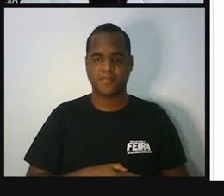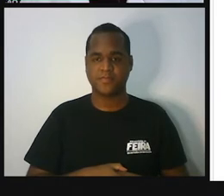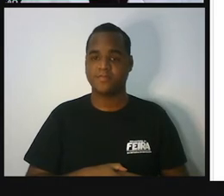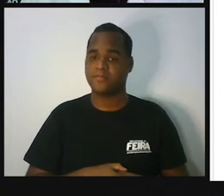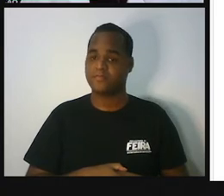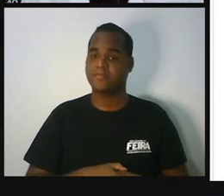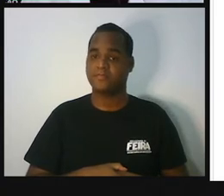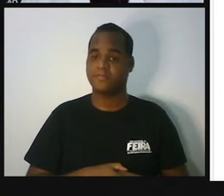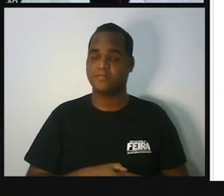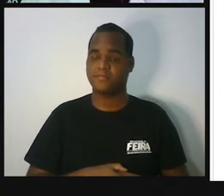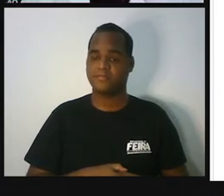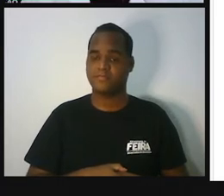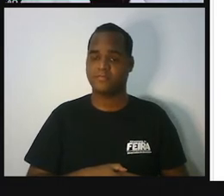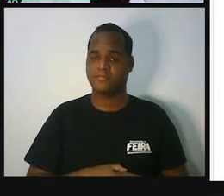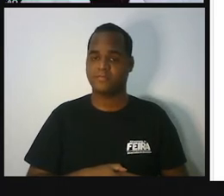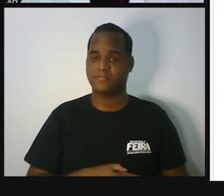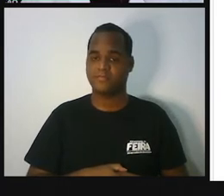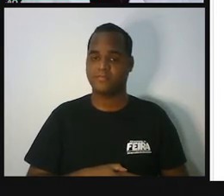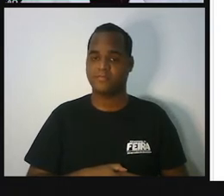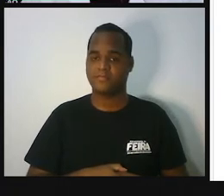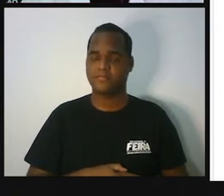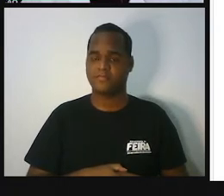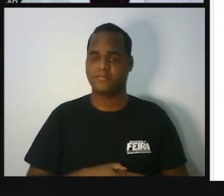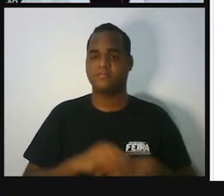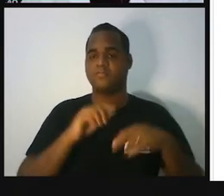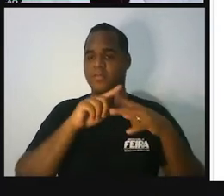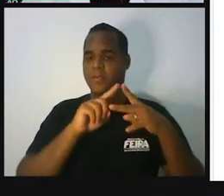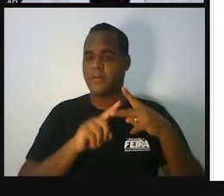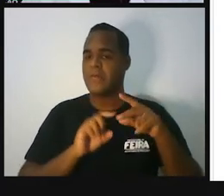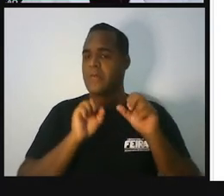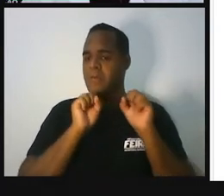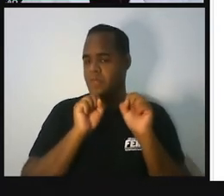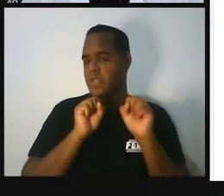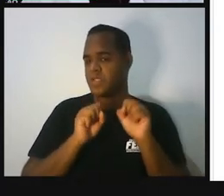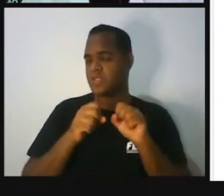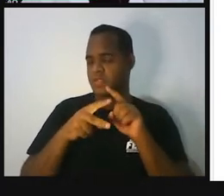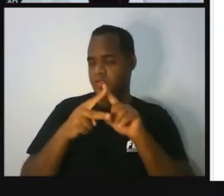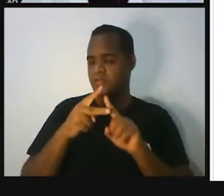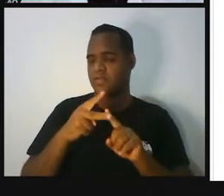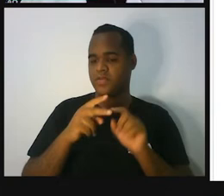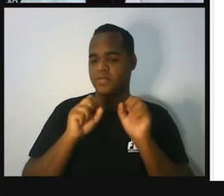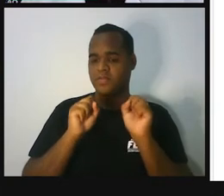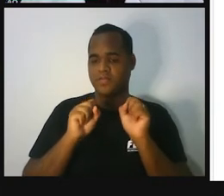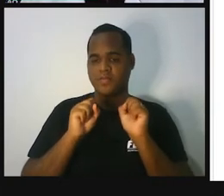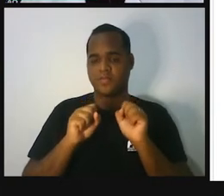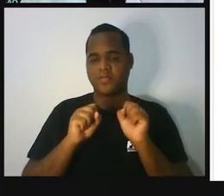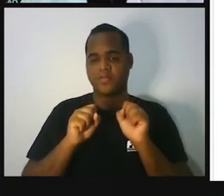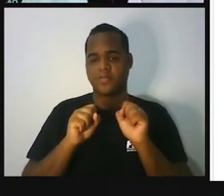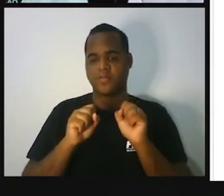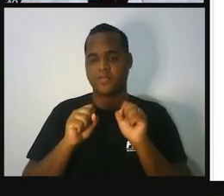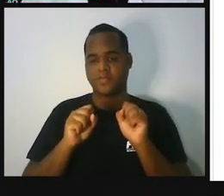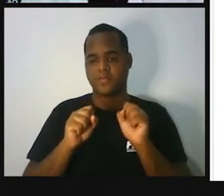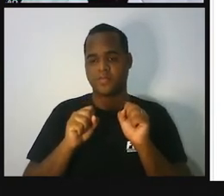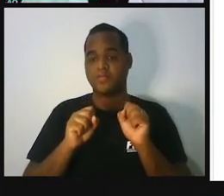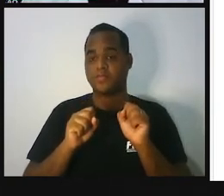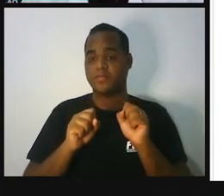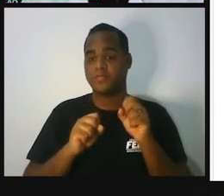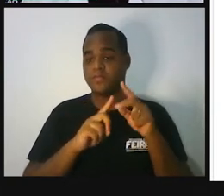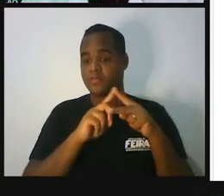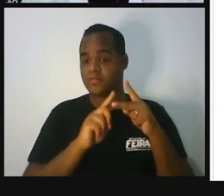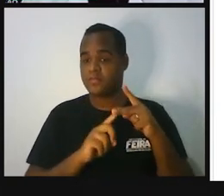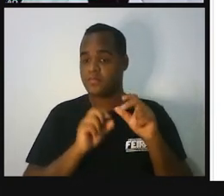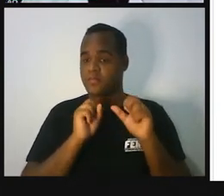e aí eu tenho que construir duas duas semi-retas duas semi-retas eu já fiz só que a outra